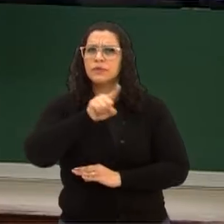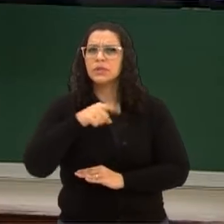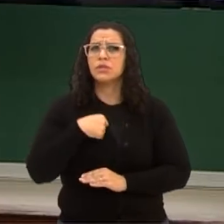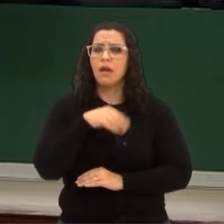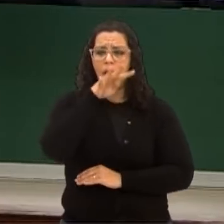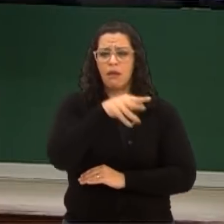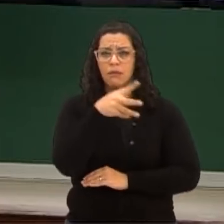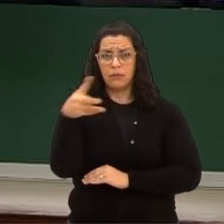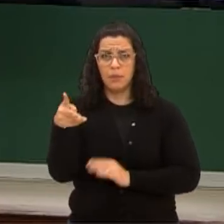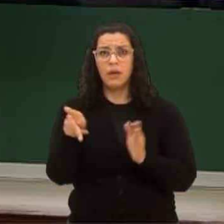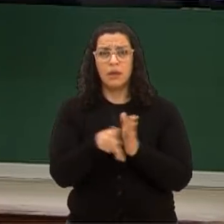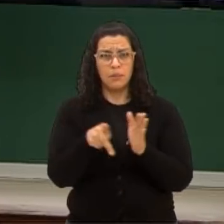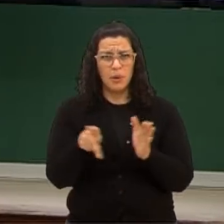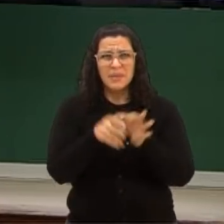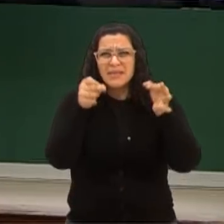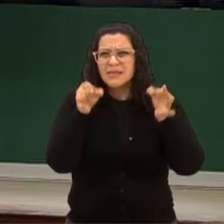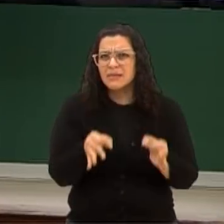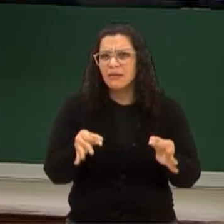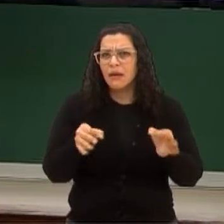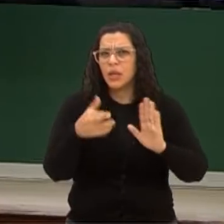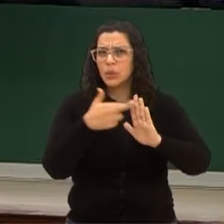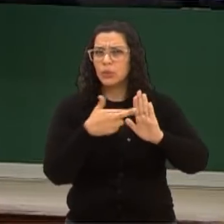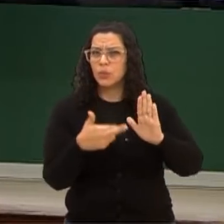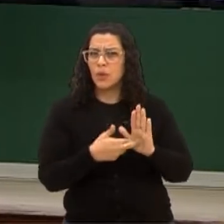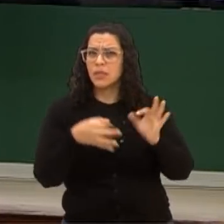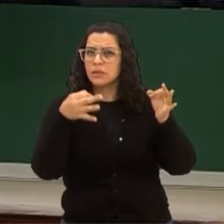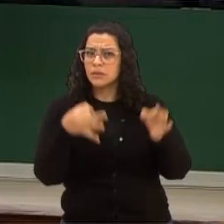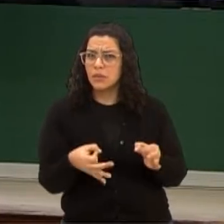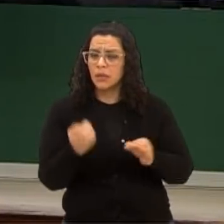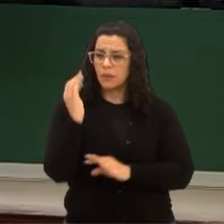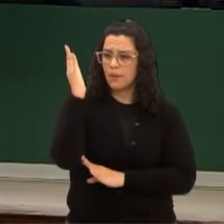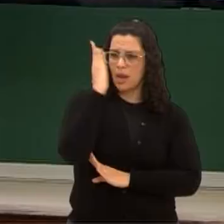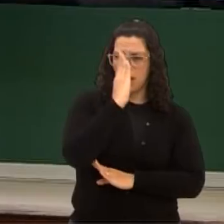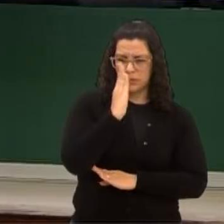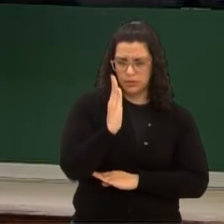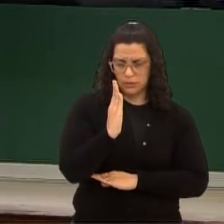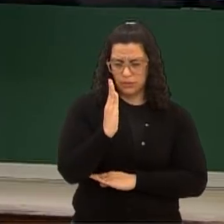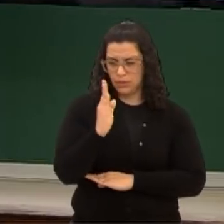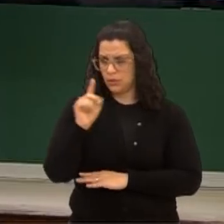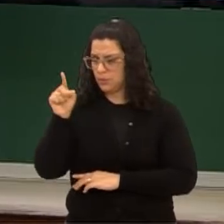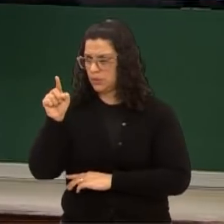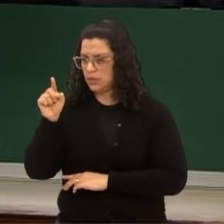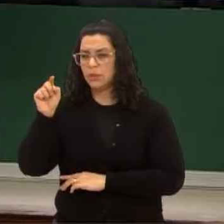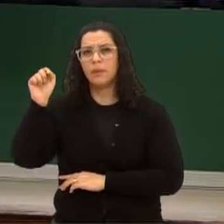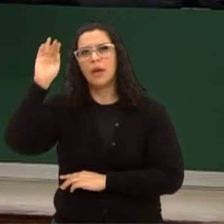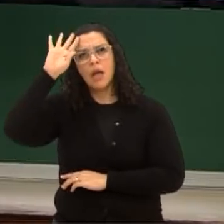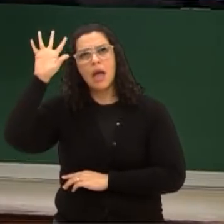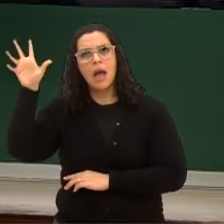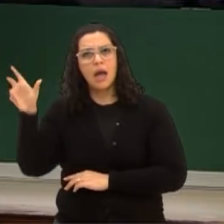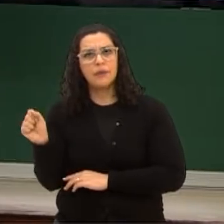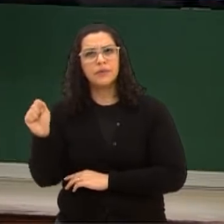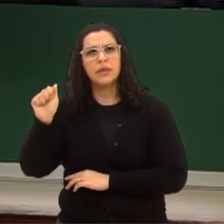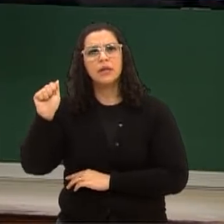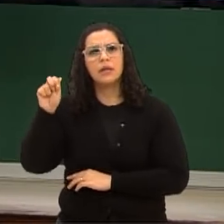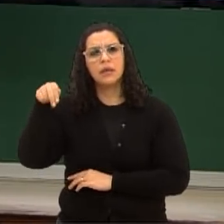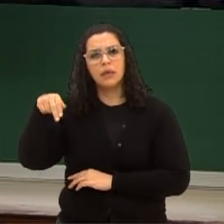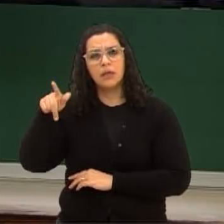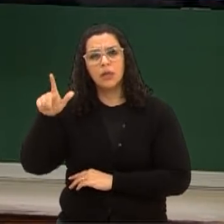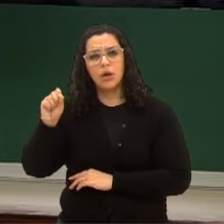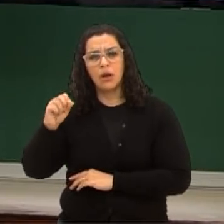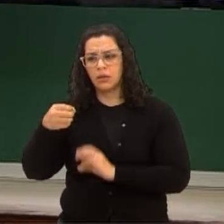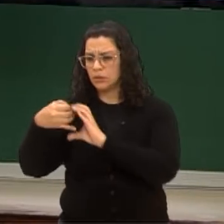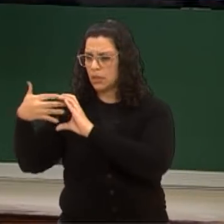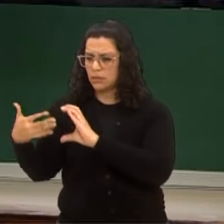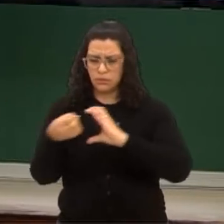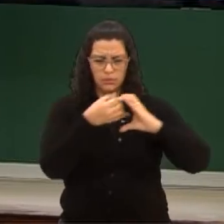Essa classificação é adequada? Visto que o Brasil e a Angola, por exemplo, que são países com características